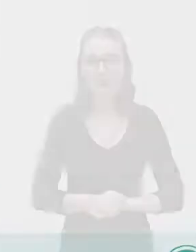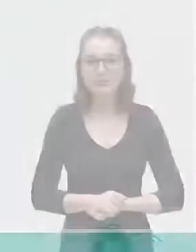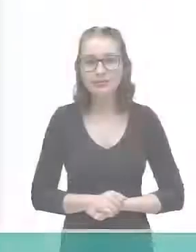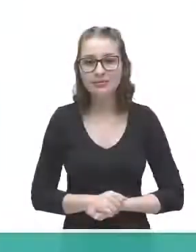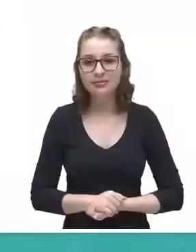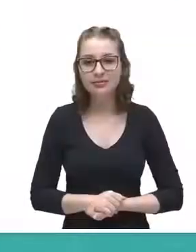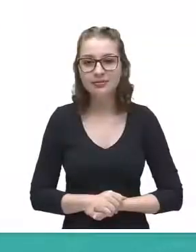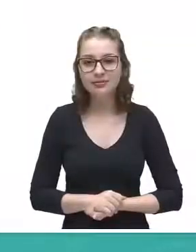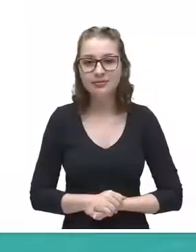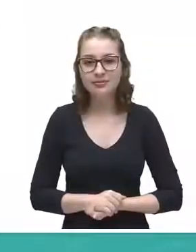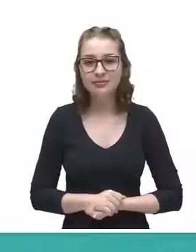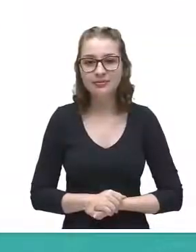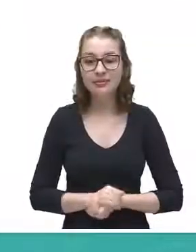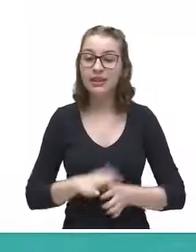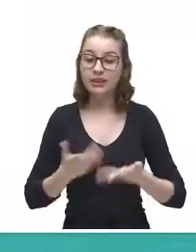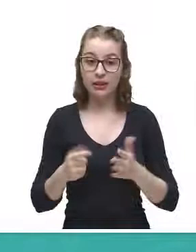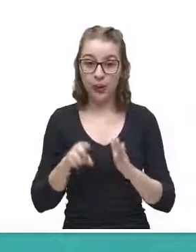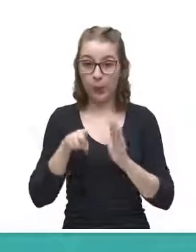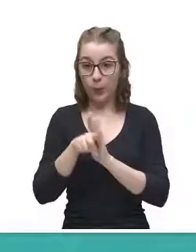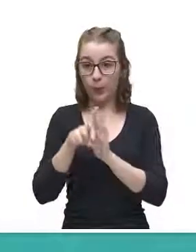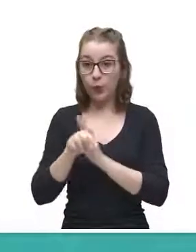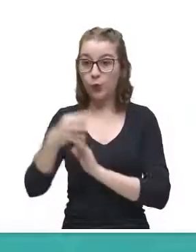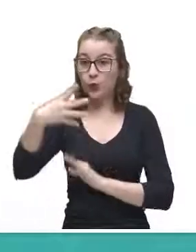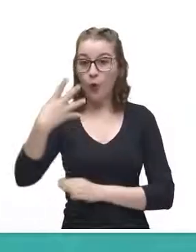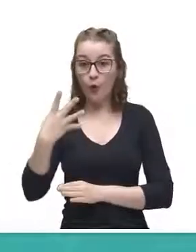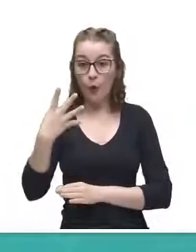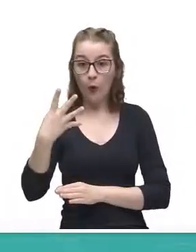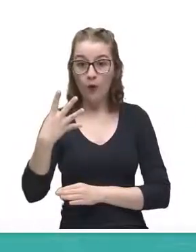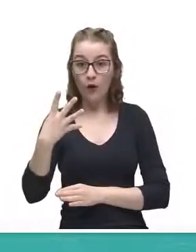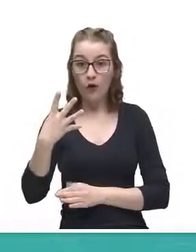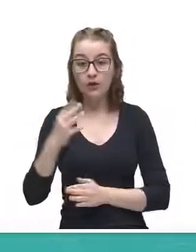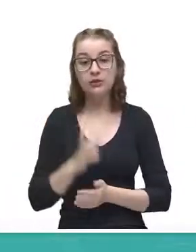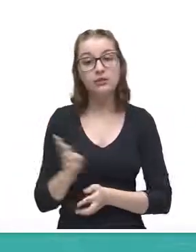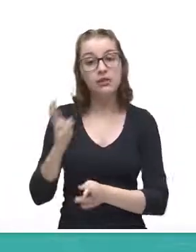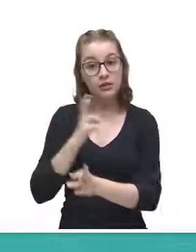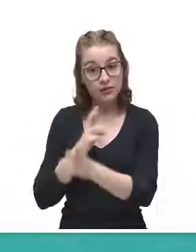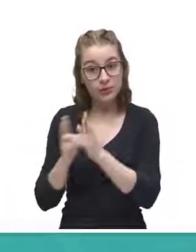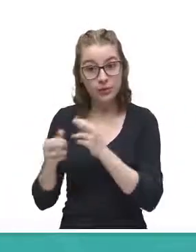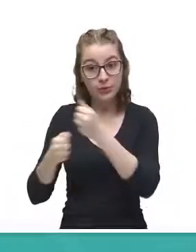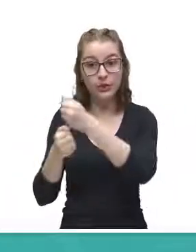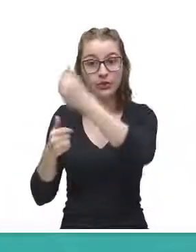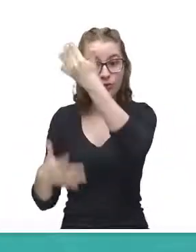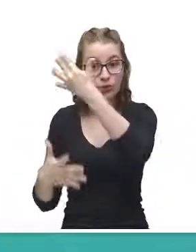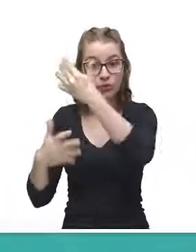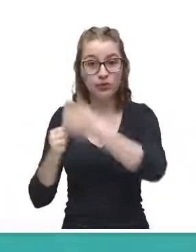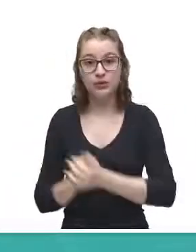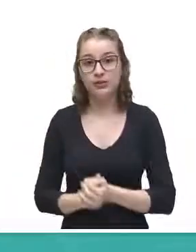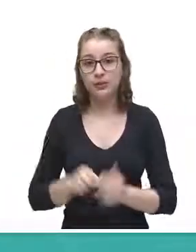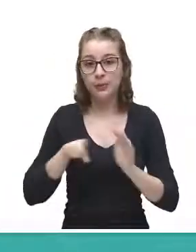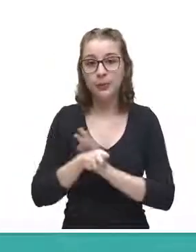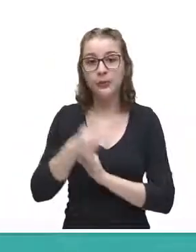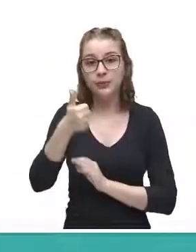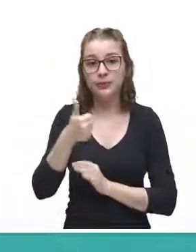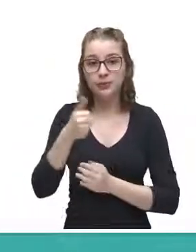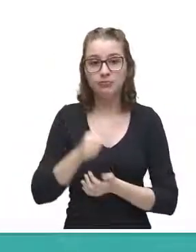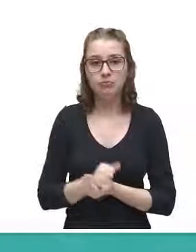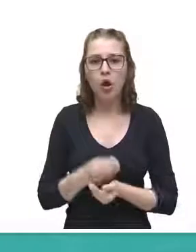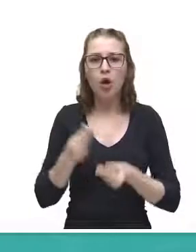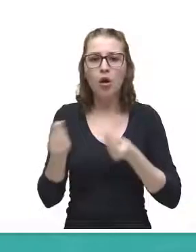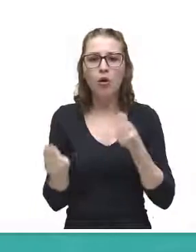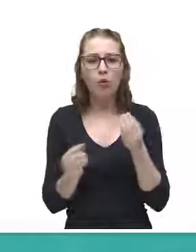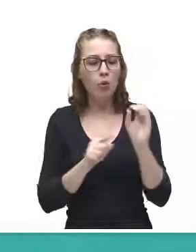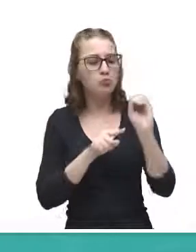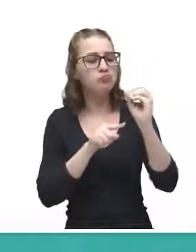Olha só, gente, nós temos essas 4 questões para vocês responderem. Eu quero que vocês respondam aí no chat. Na questão número 1, como ocorre o movimento